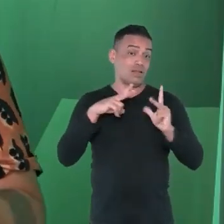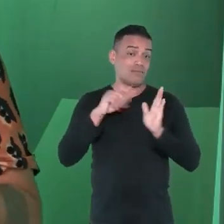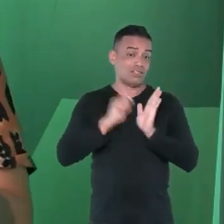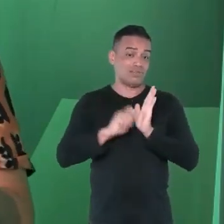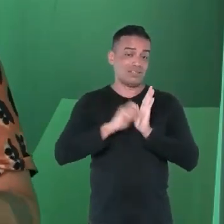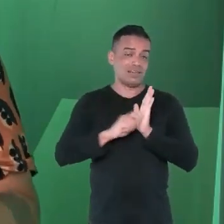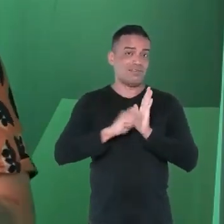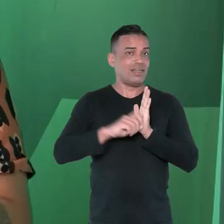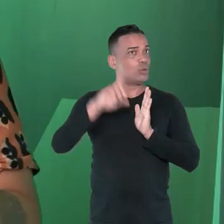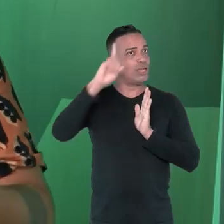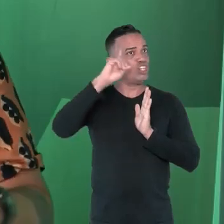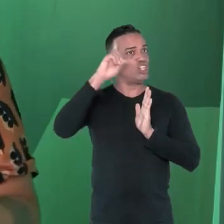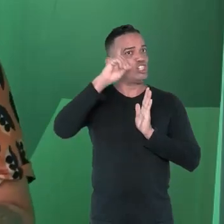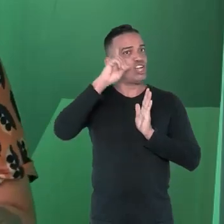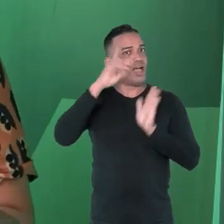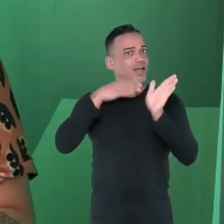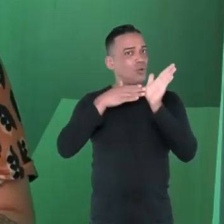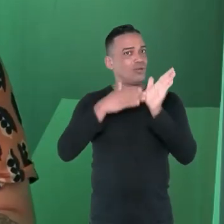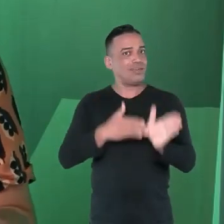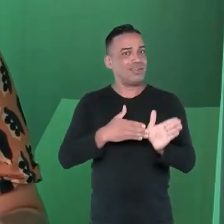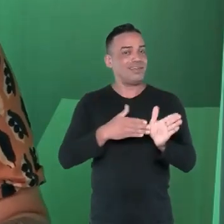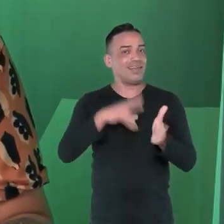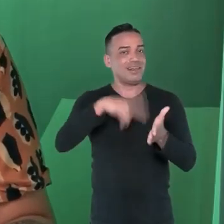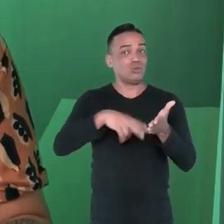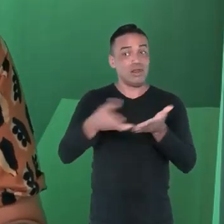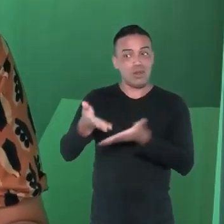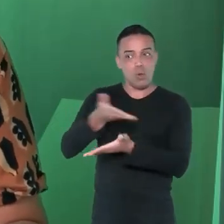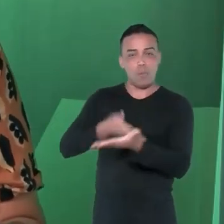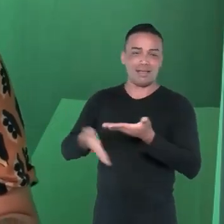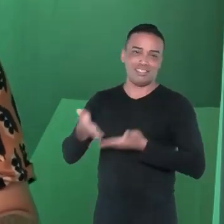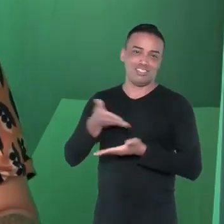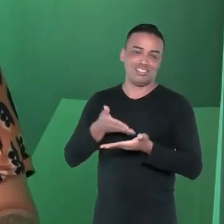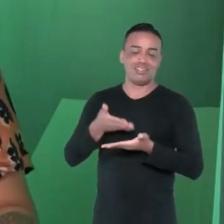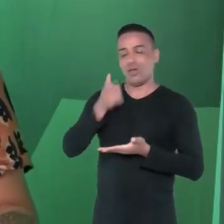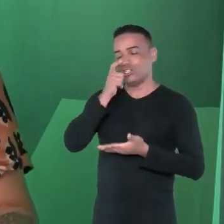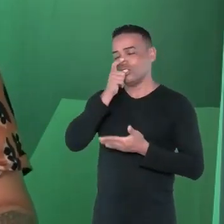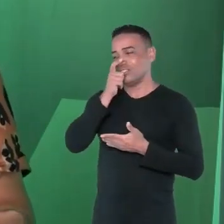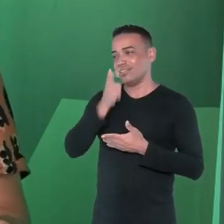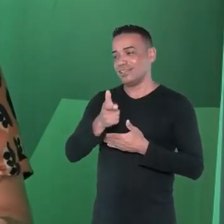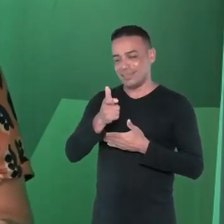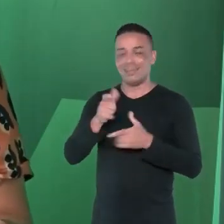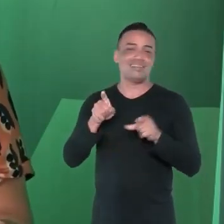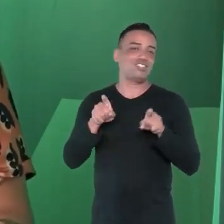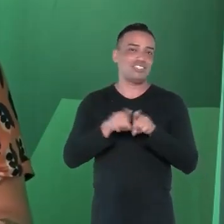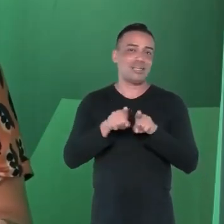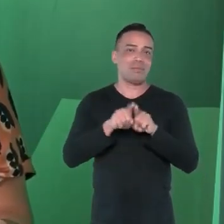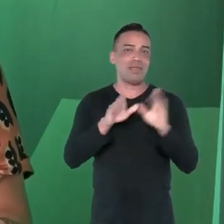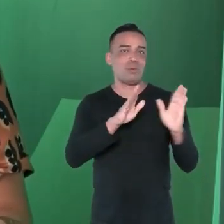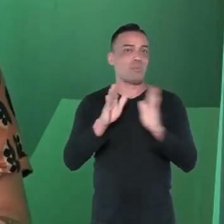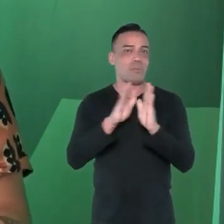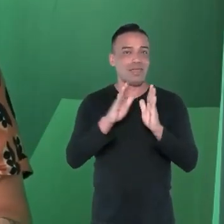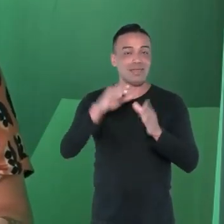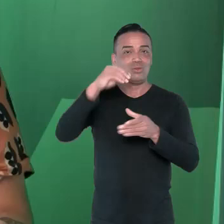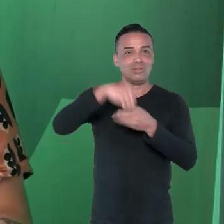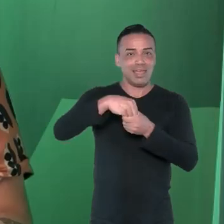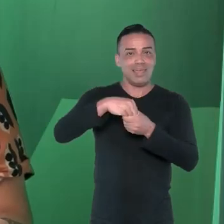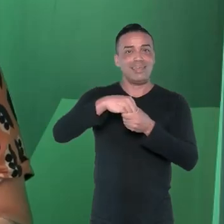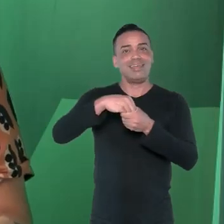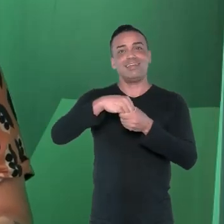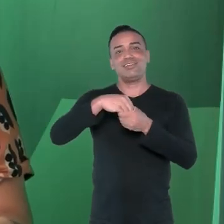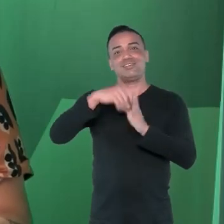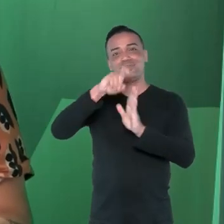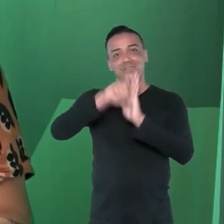escrevendo como um diário de leitura, um guia de leitura ali que ele compartilha. Eu acho interessante também essa maneira como você